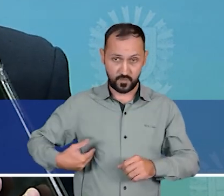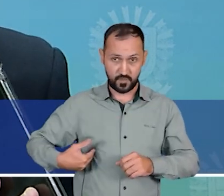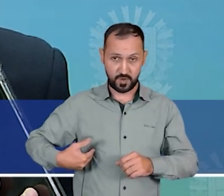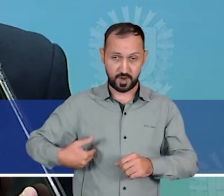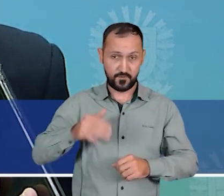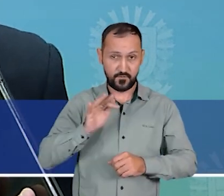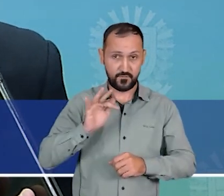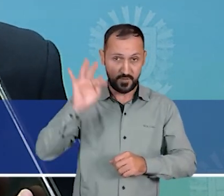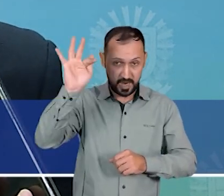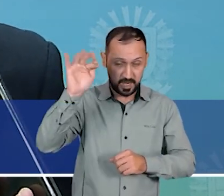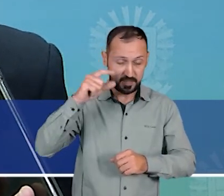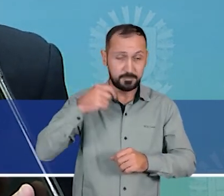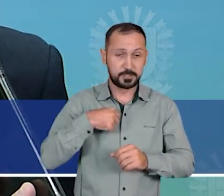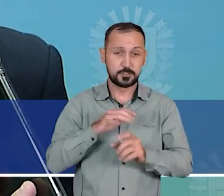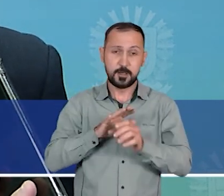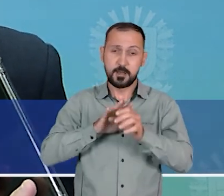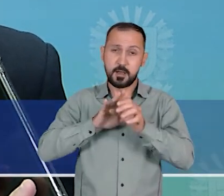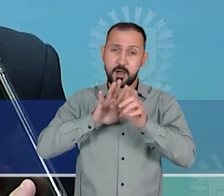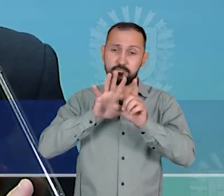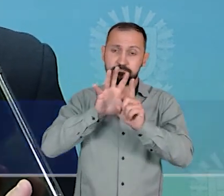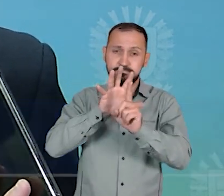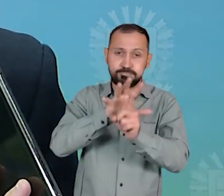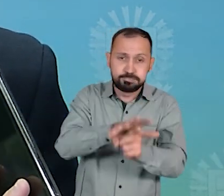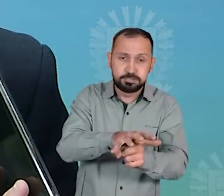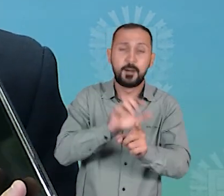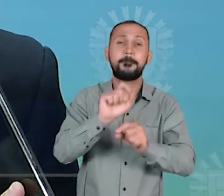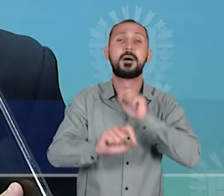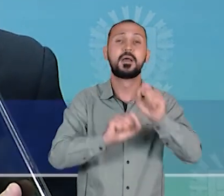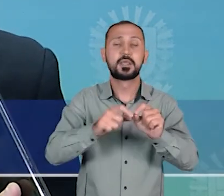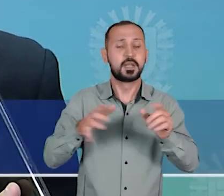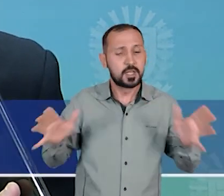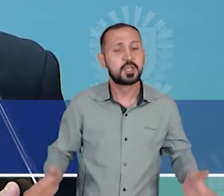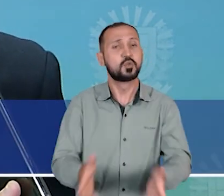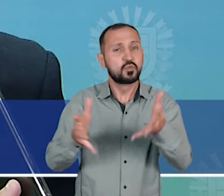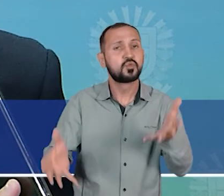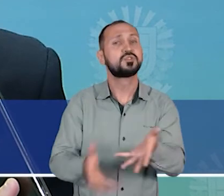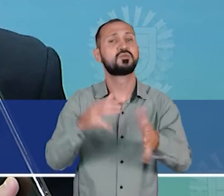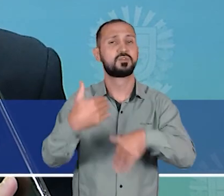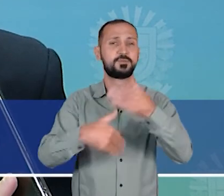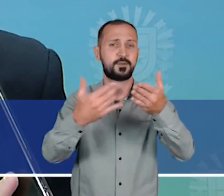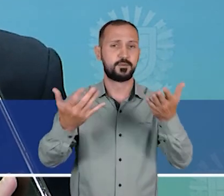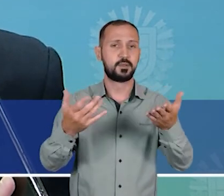governo federal para que faça a sua parte induzindo o desenvolvimento,